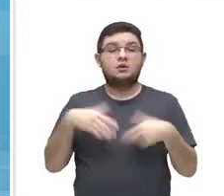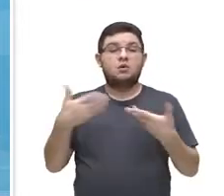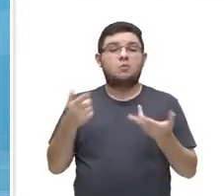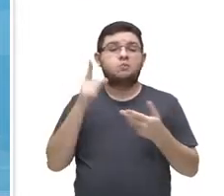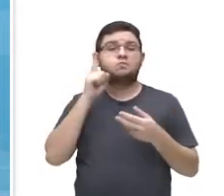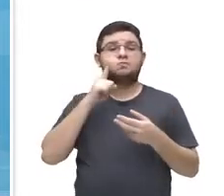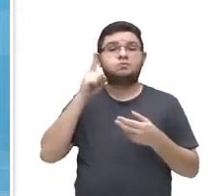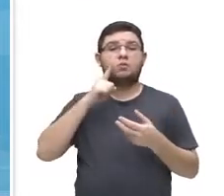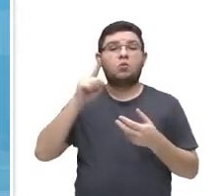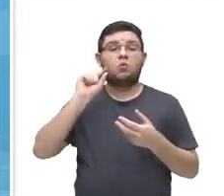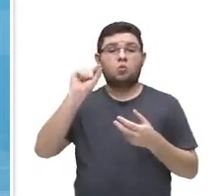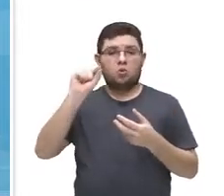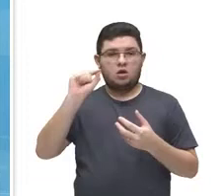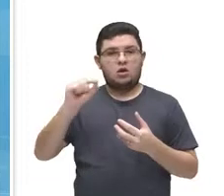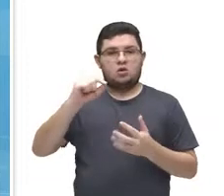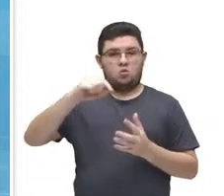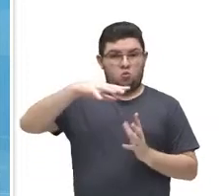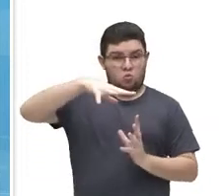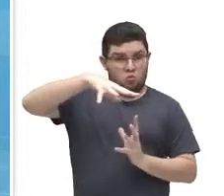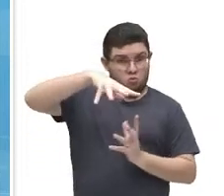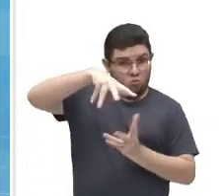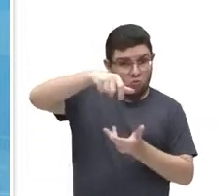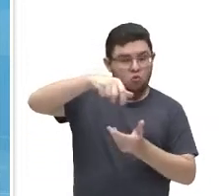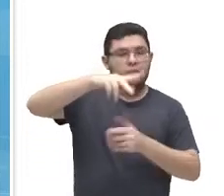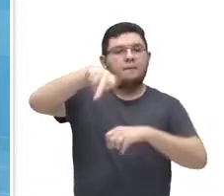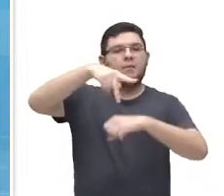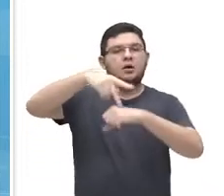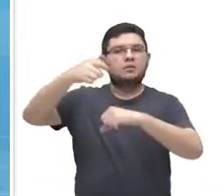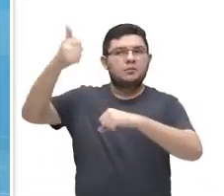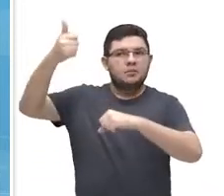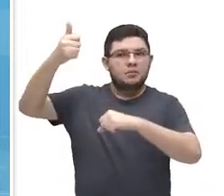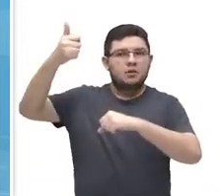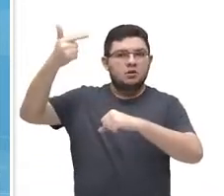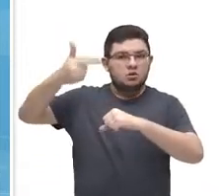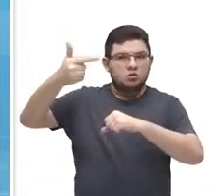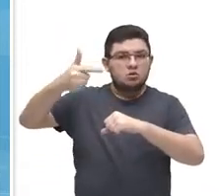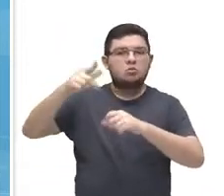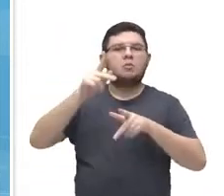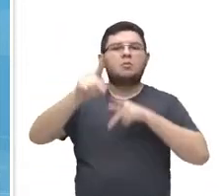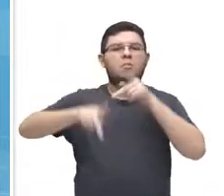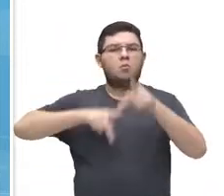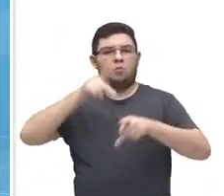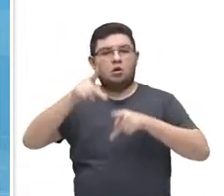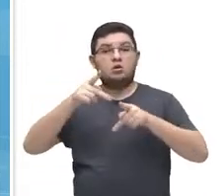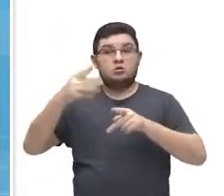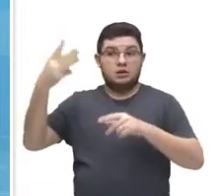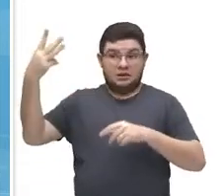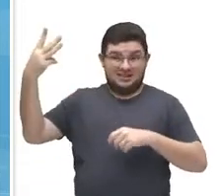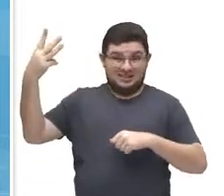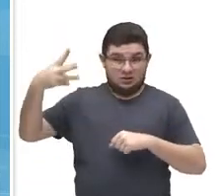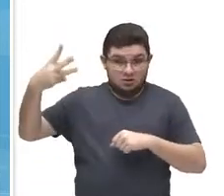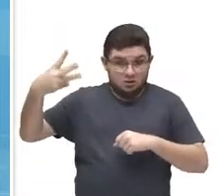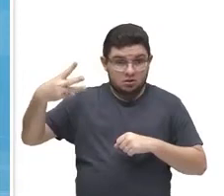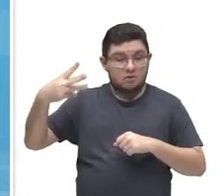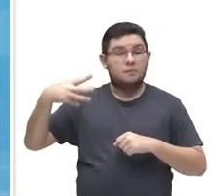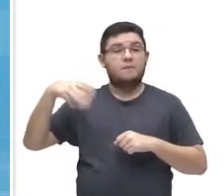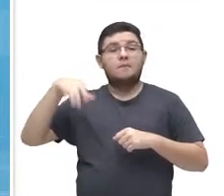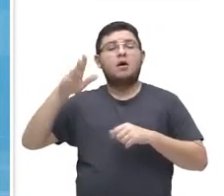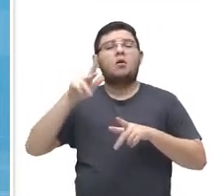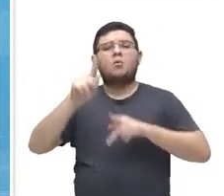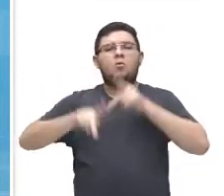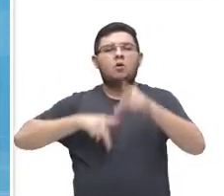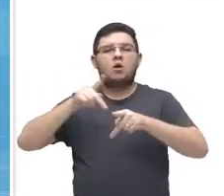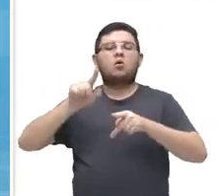é o terceiro país mais populoso. Nós temos uma vez mais aqui, ó, o verbo to be conjugado na terceira pessoa do